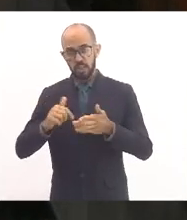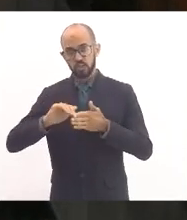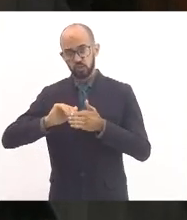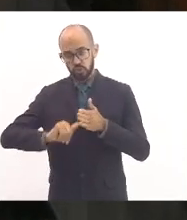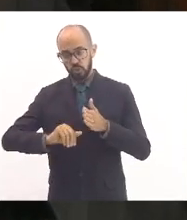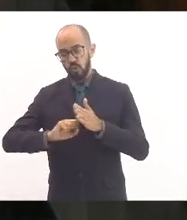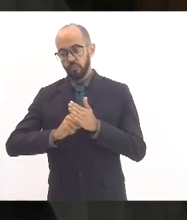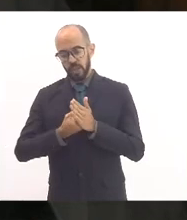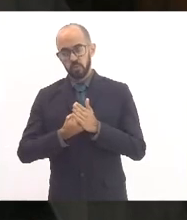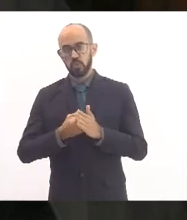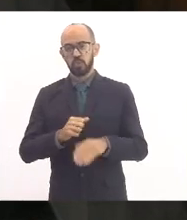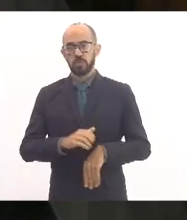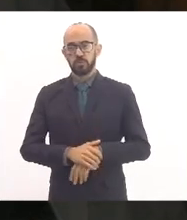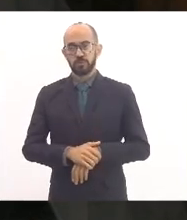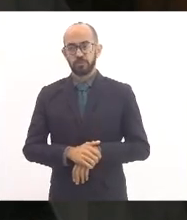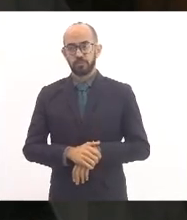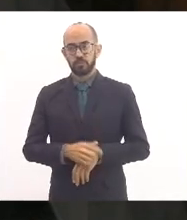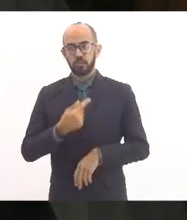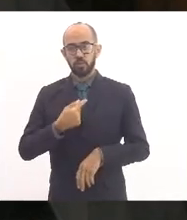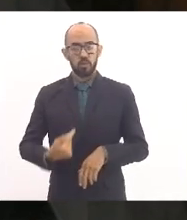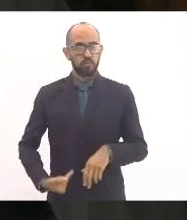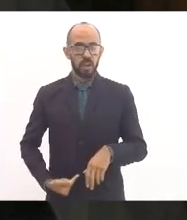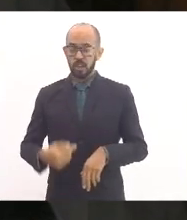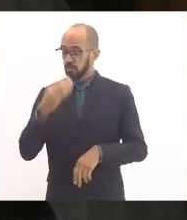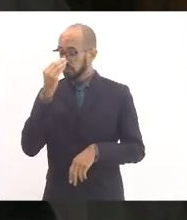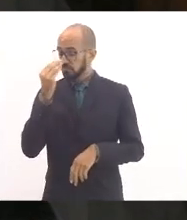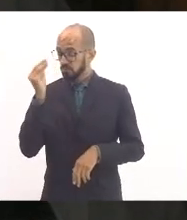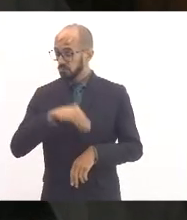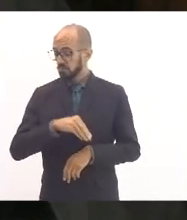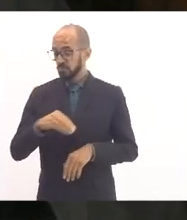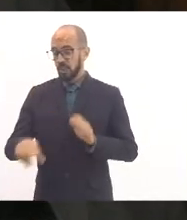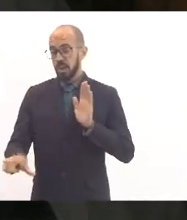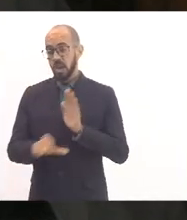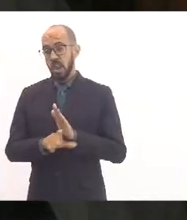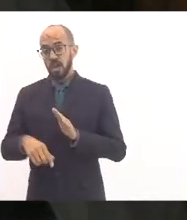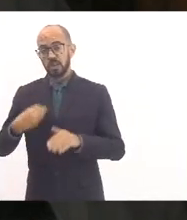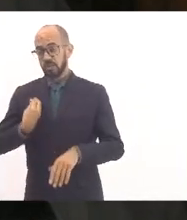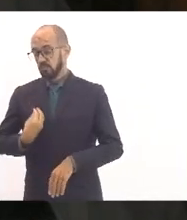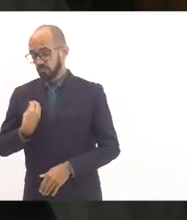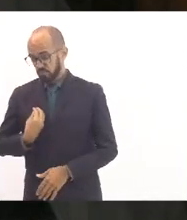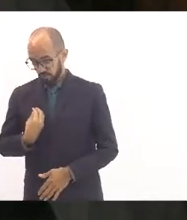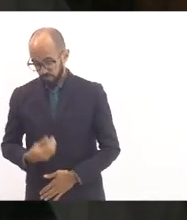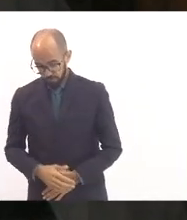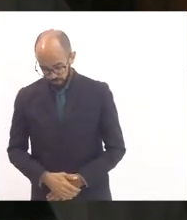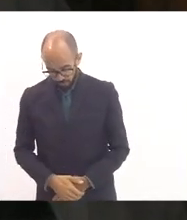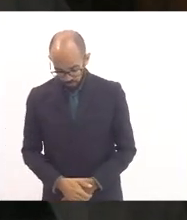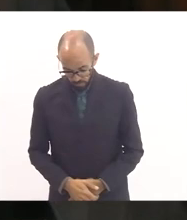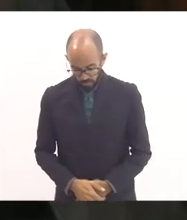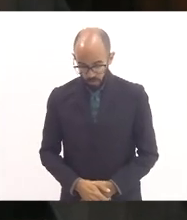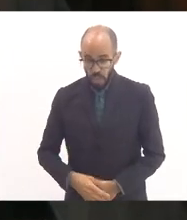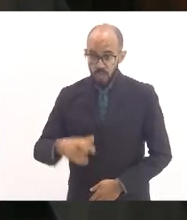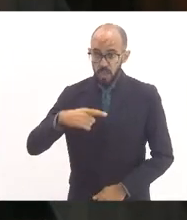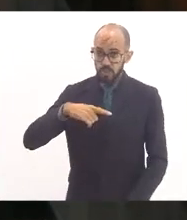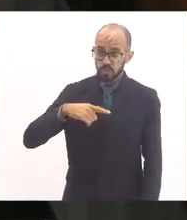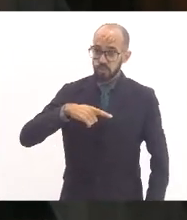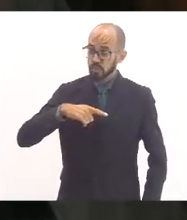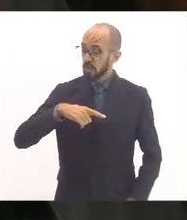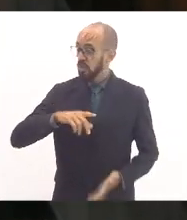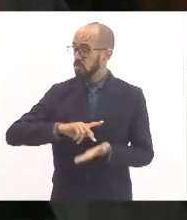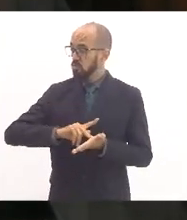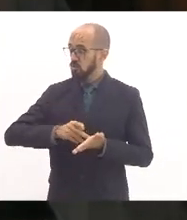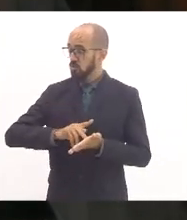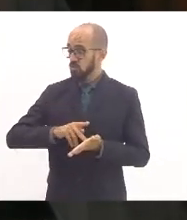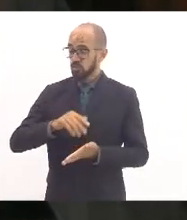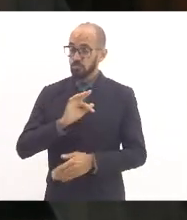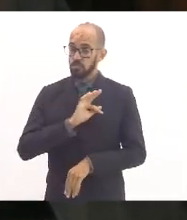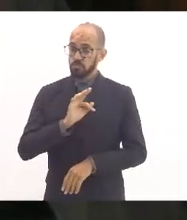veto o governador descumprem a lei que está vigente e nós tivemos um instrumento o sindpol